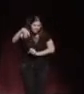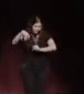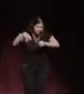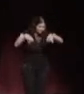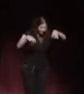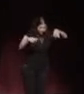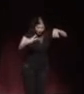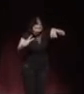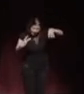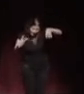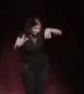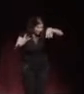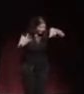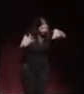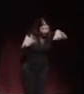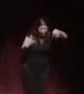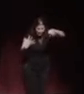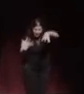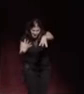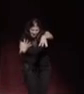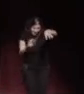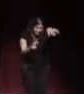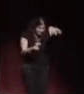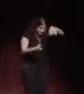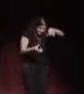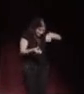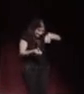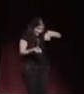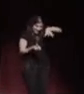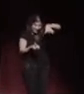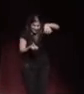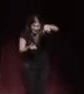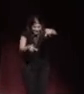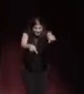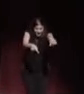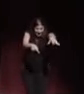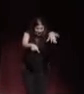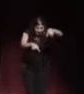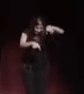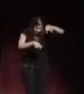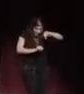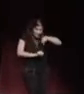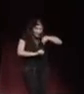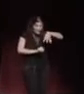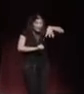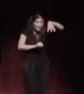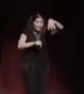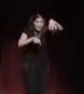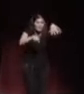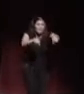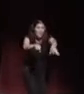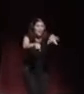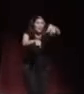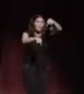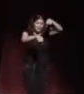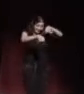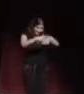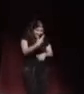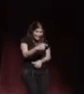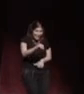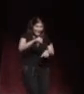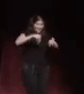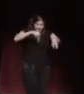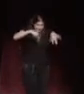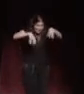2, 3, 4, 5, 6, 7, 8, 9,